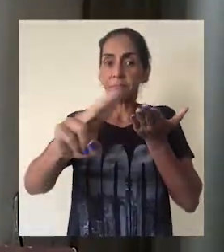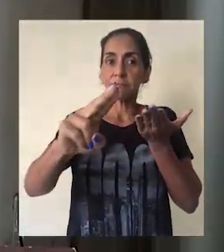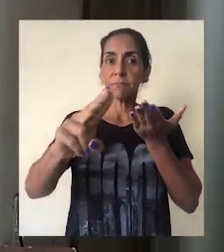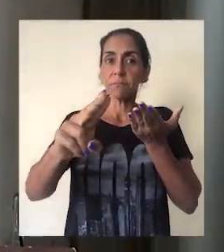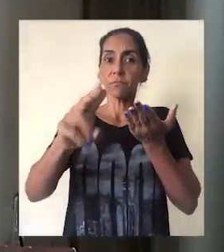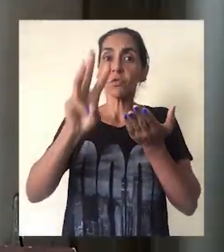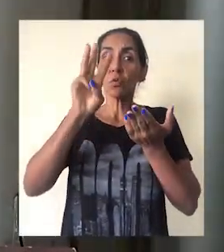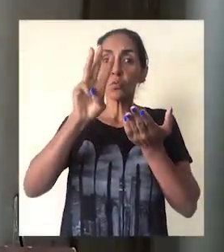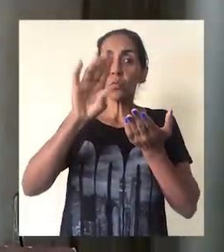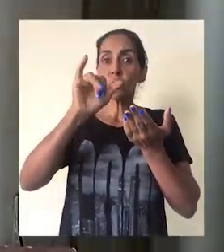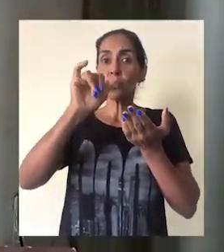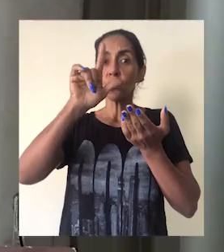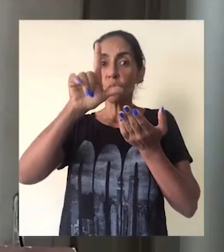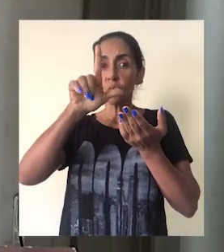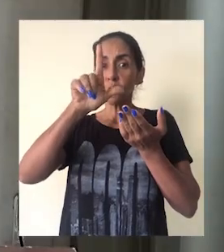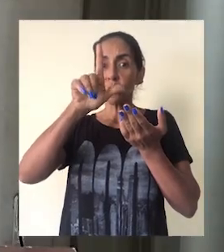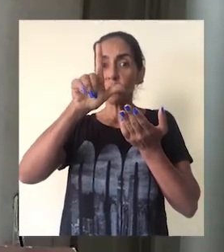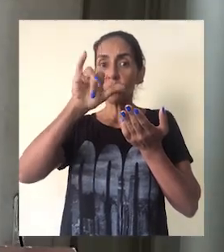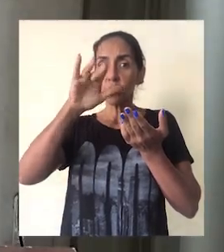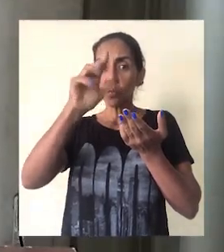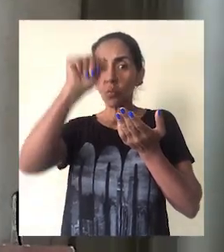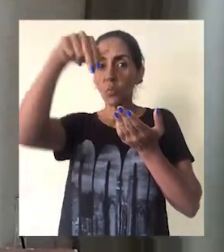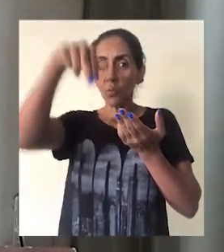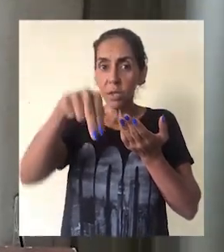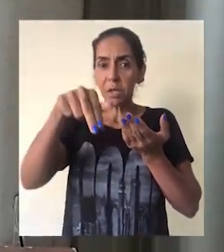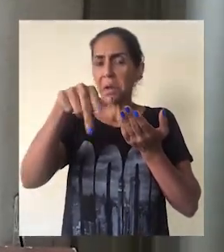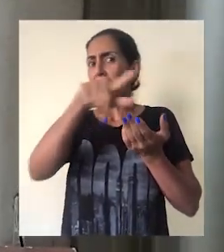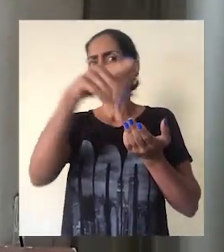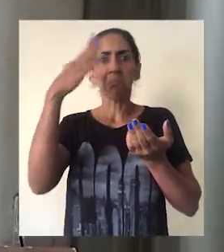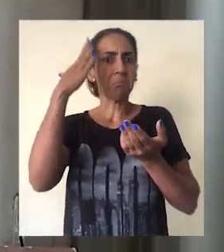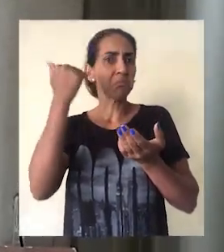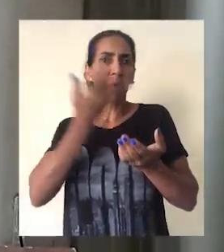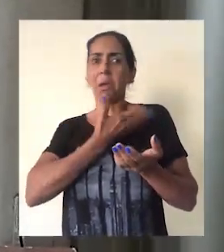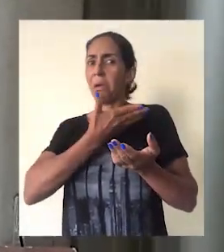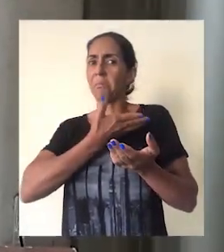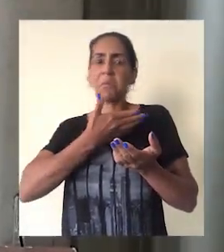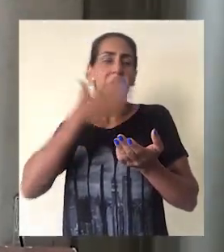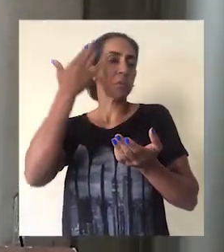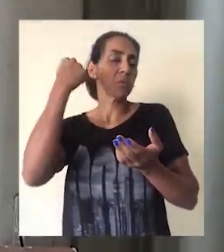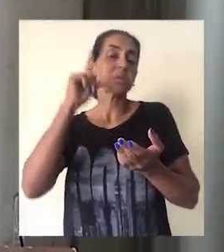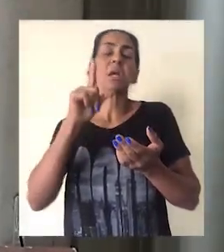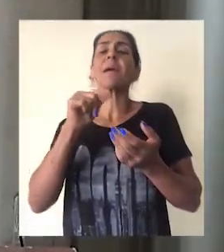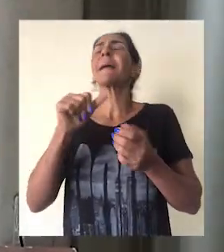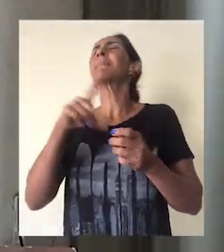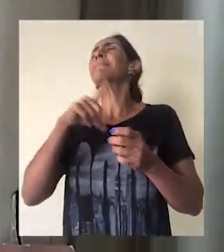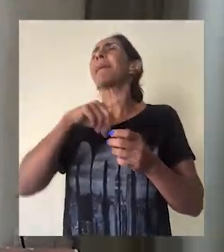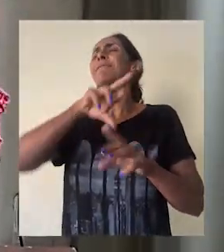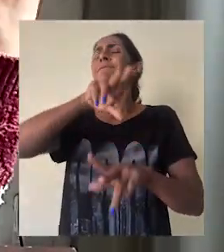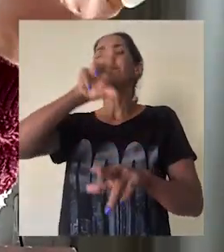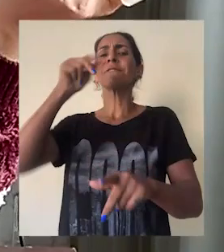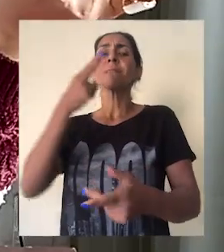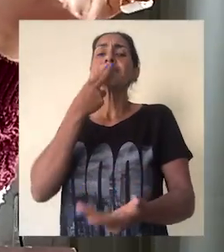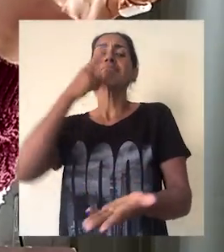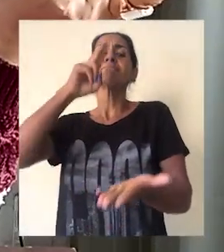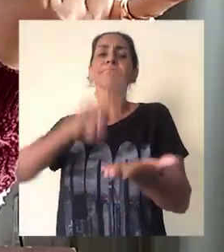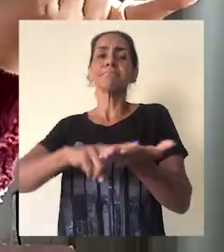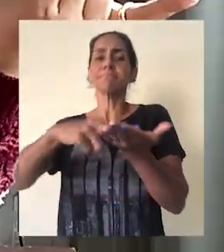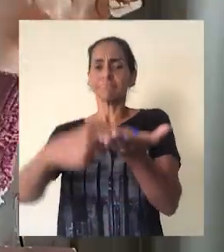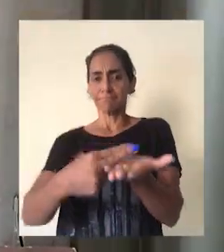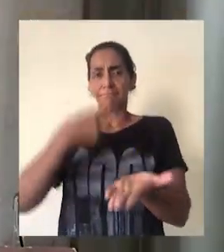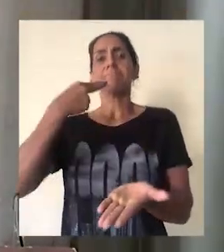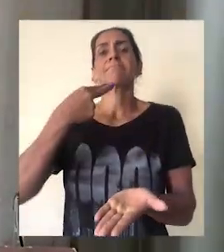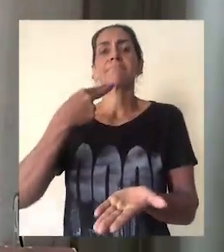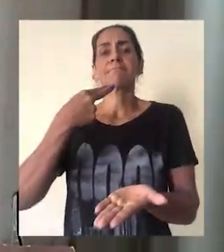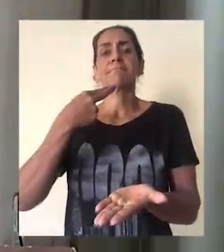Gladstone. Eu não sei quem era o William Gladstone, mas eu vou dar uma pesquisada depois. E tem cartas também de pessoas importantes para o Bram